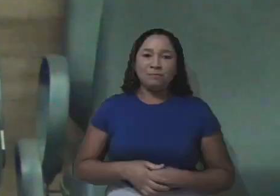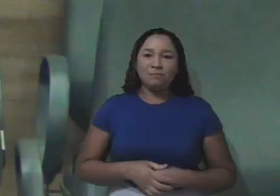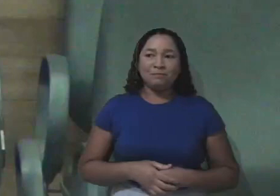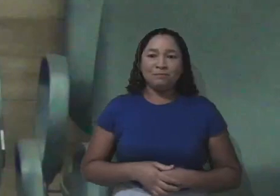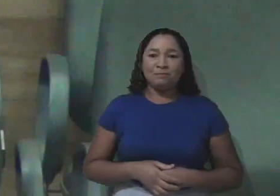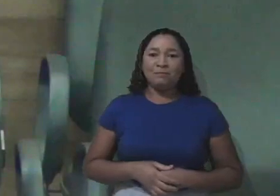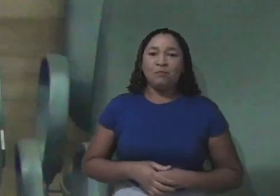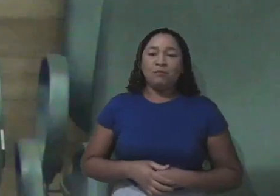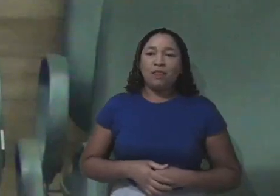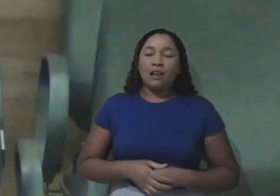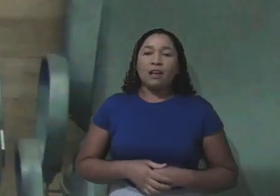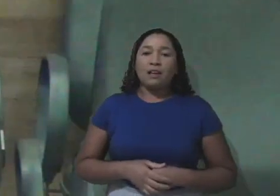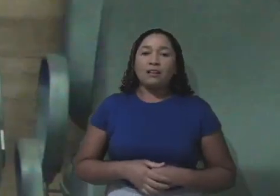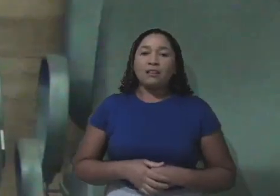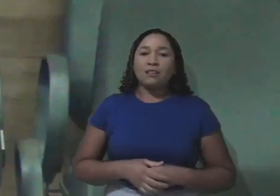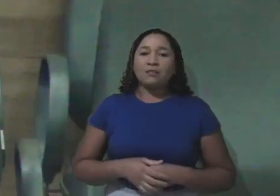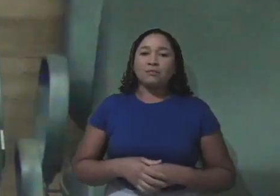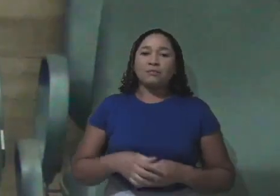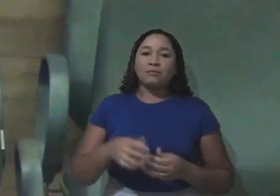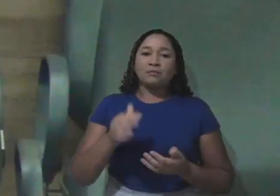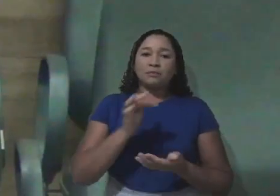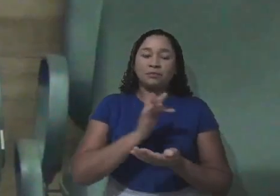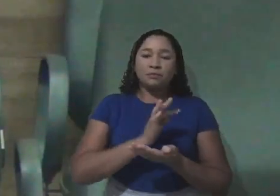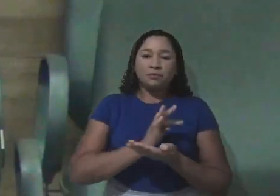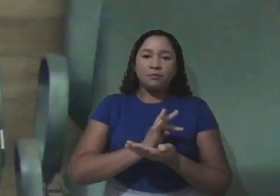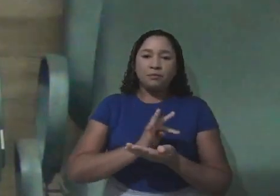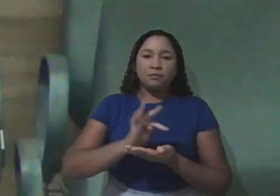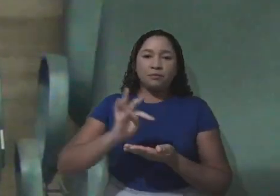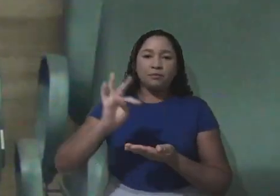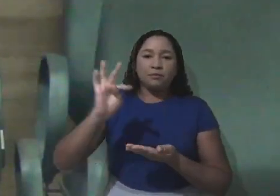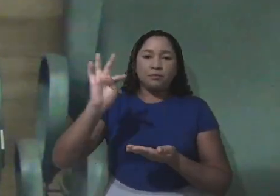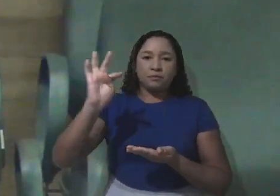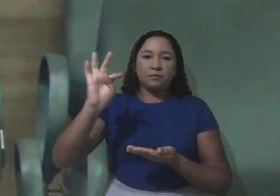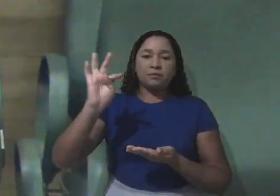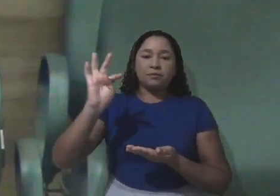em 2 Tessalonicenses,